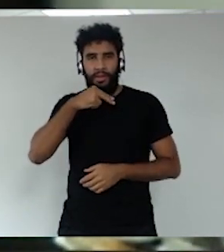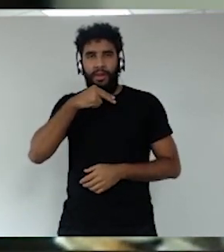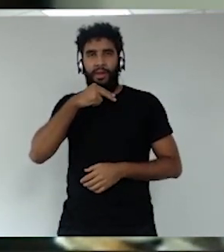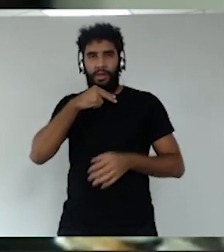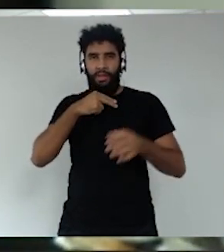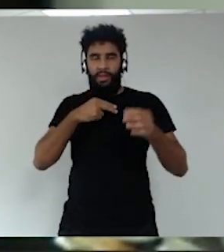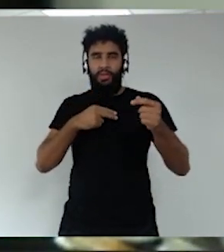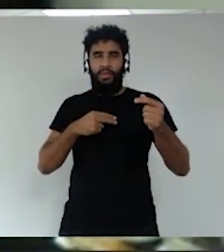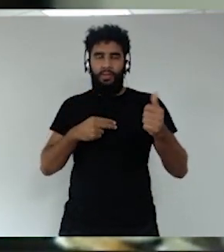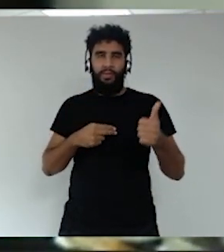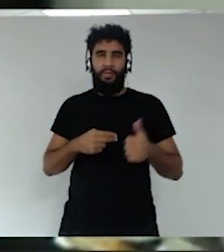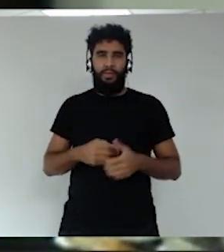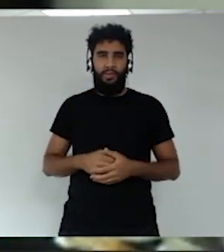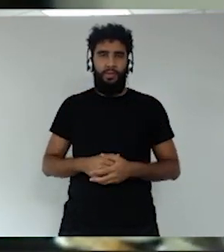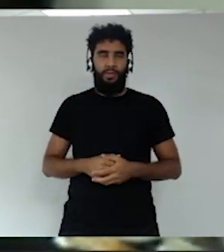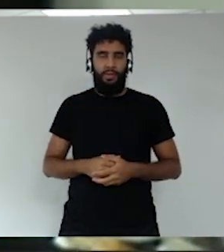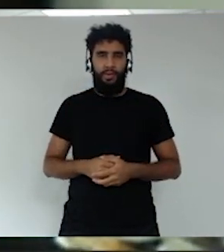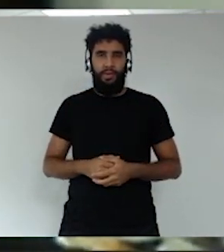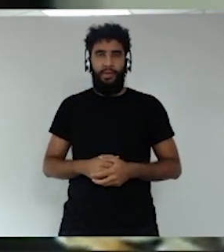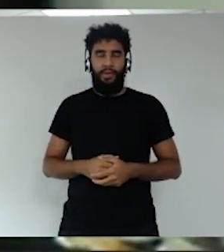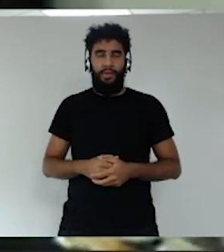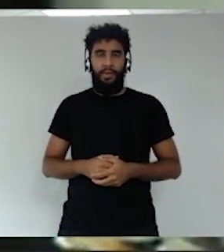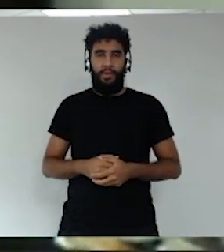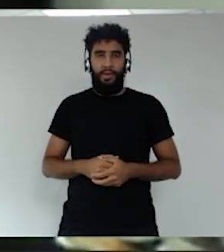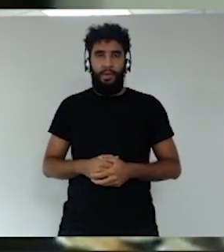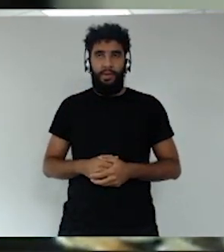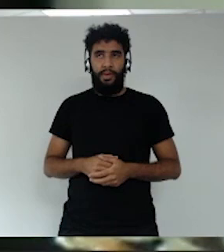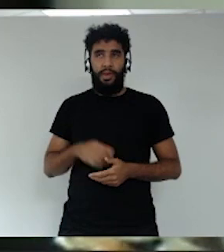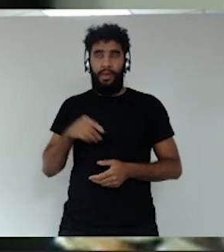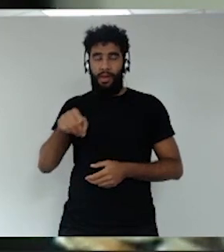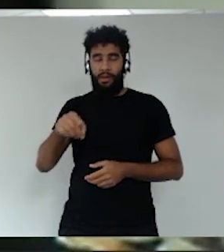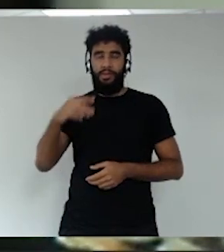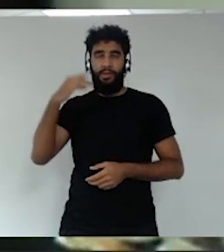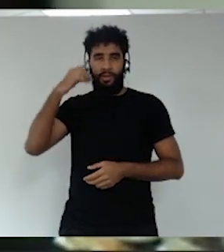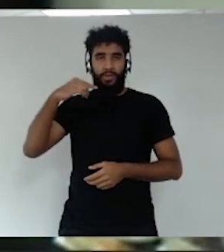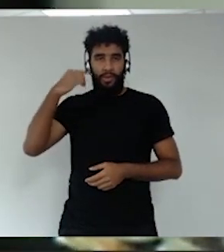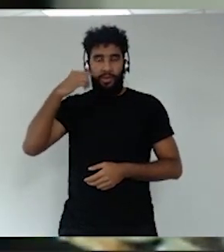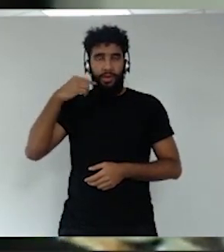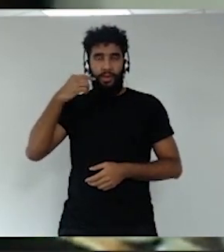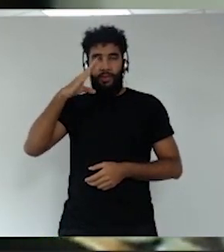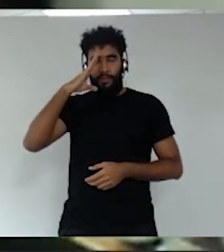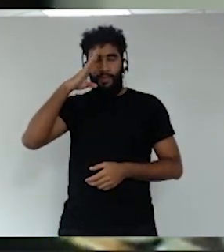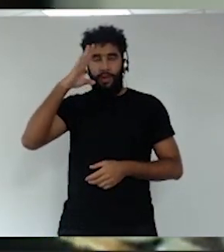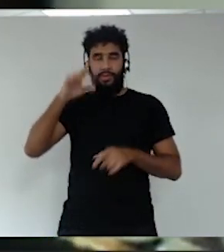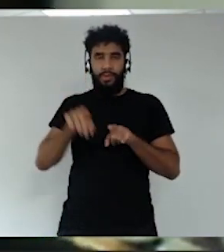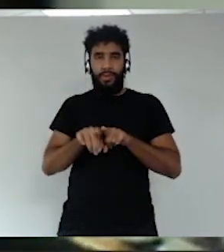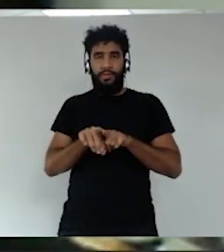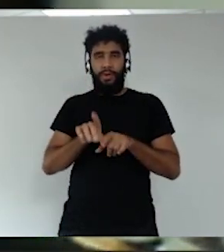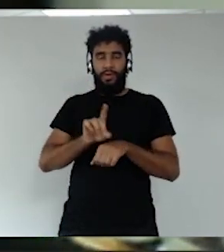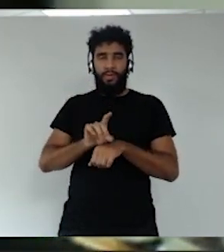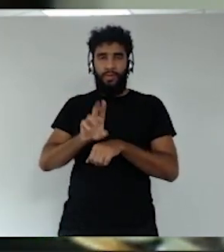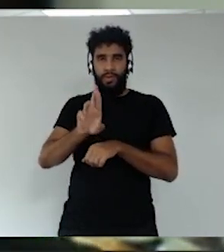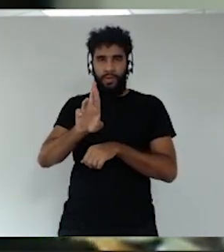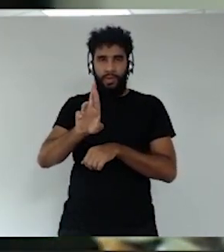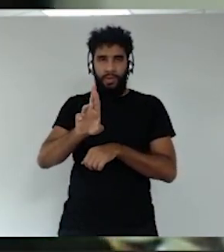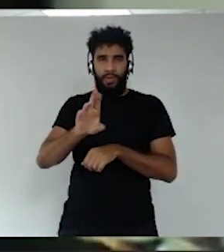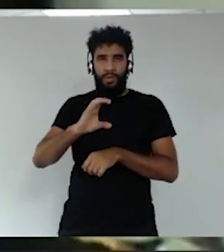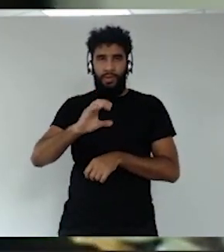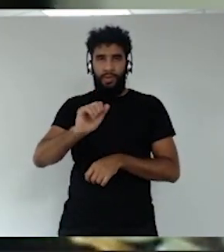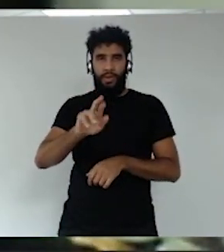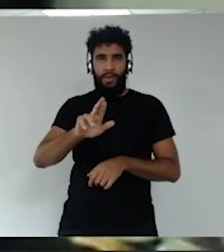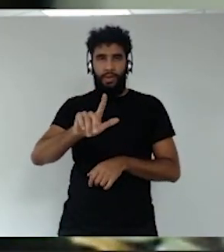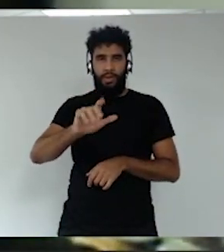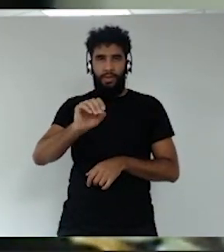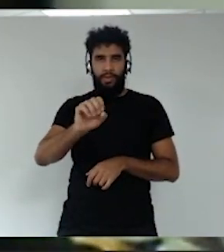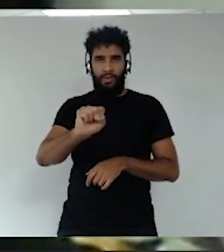família Saraiva Correia é constituída de advogados. Principalmente o doutor Carlos Eduardo,